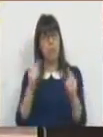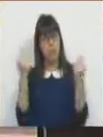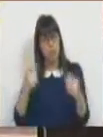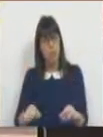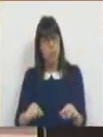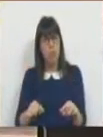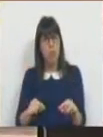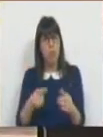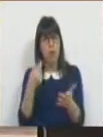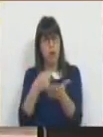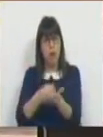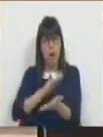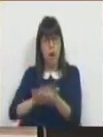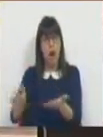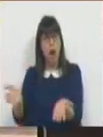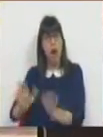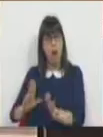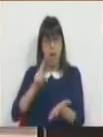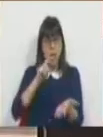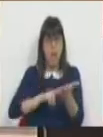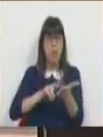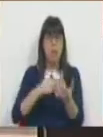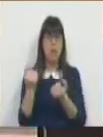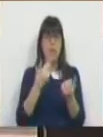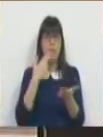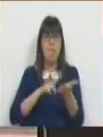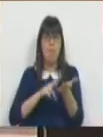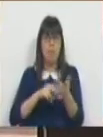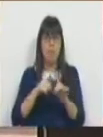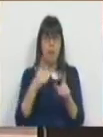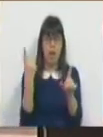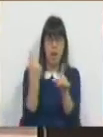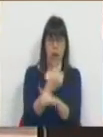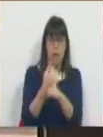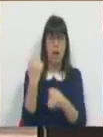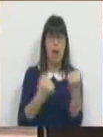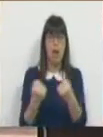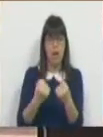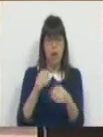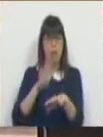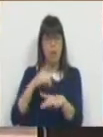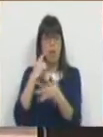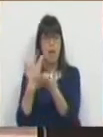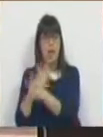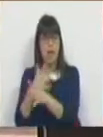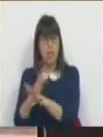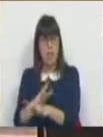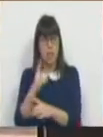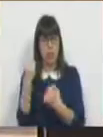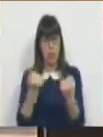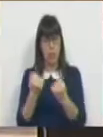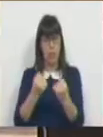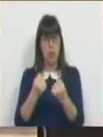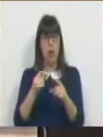apenas esteja isento do imposto sobre veículos a aquisição de veículos de combate a incêndios. Um carro